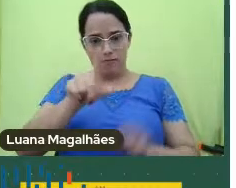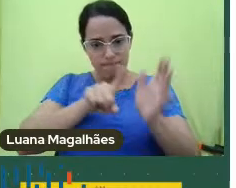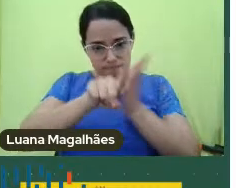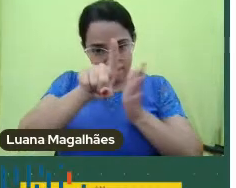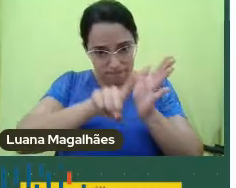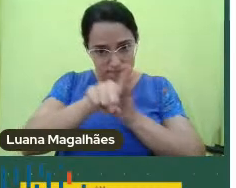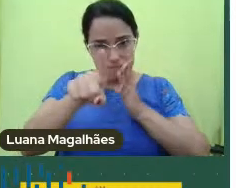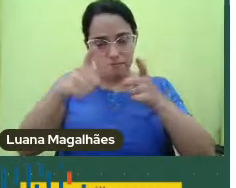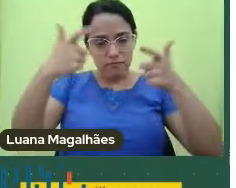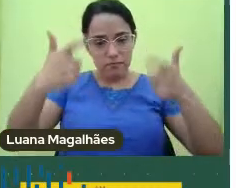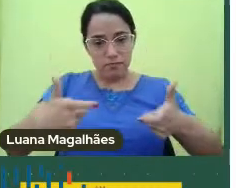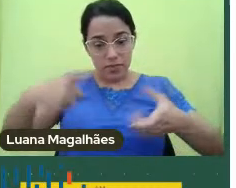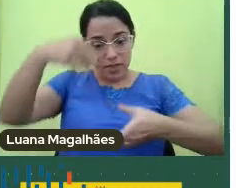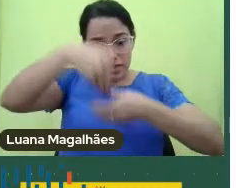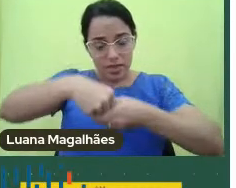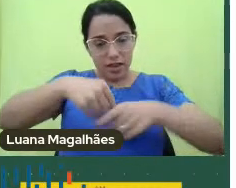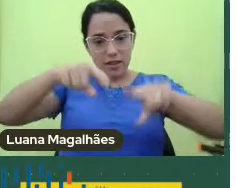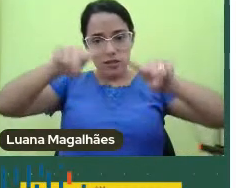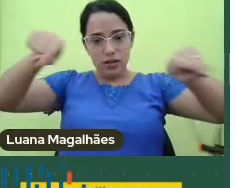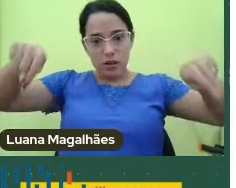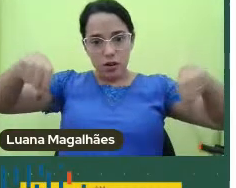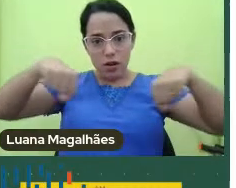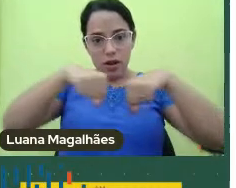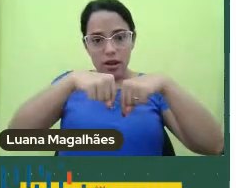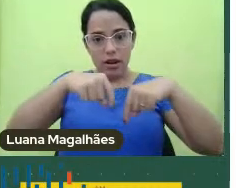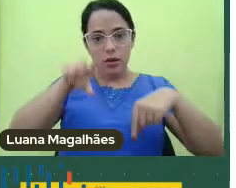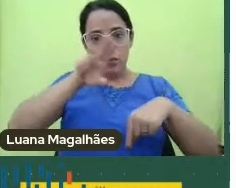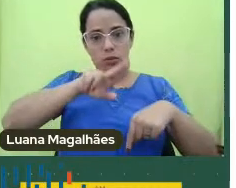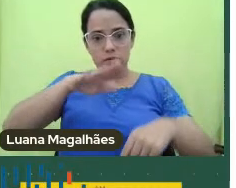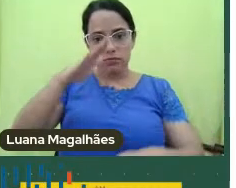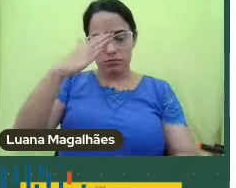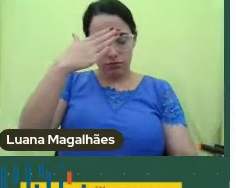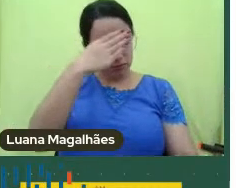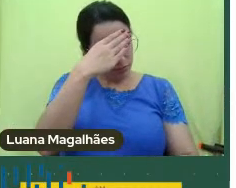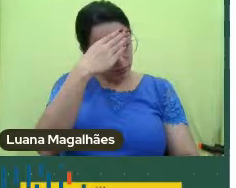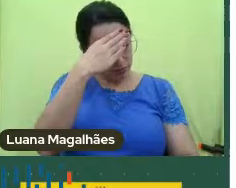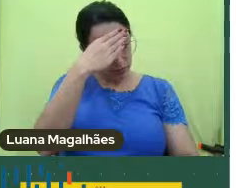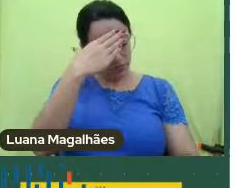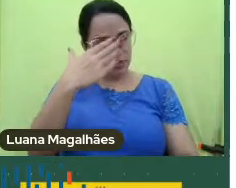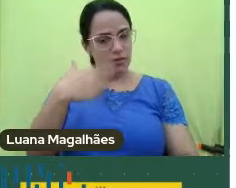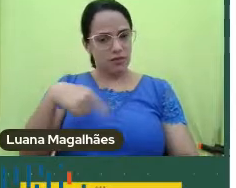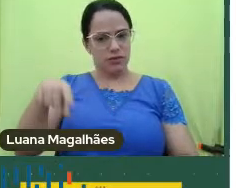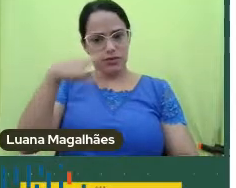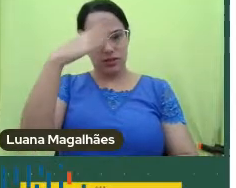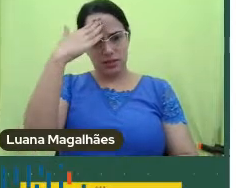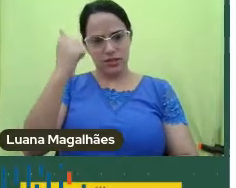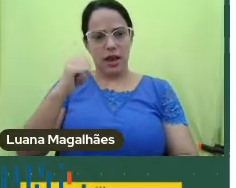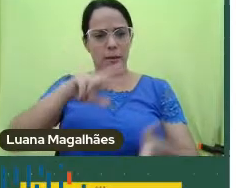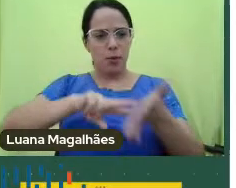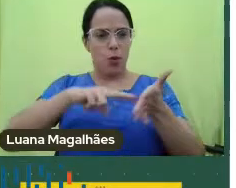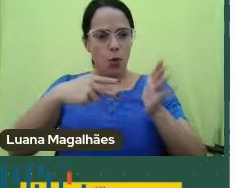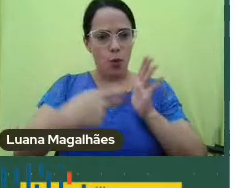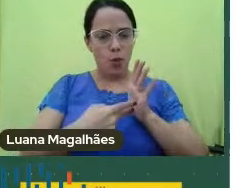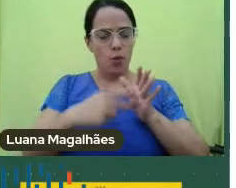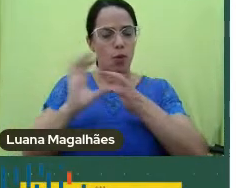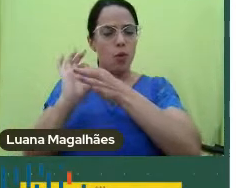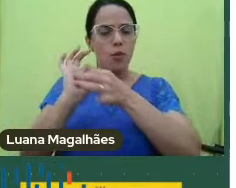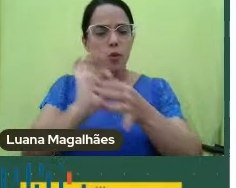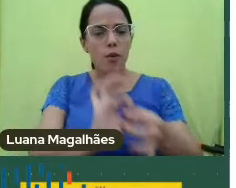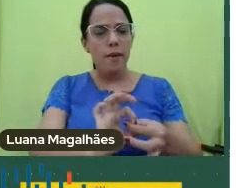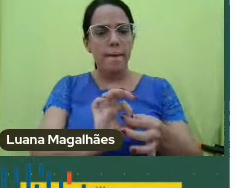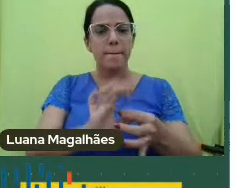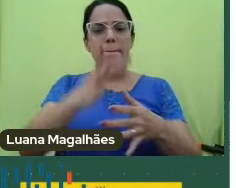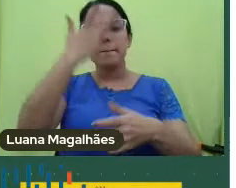dentro de um ambiente militar estão com o rosto tampado. A gente sabe qual é o contexto, a gente sabe quem são